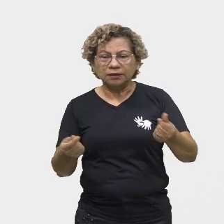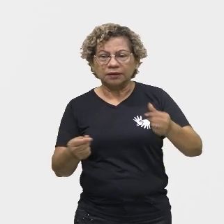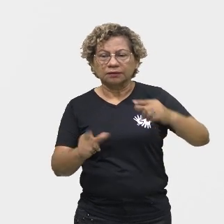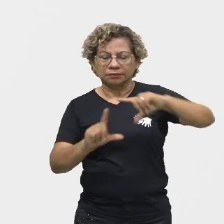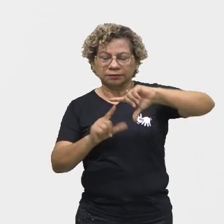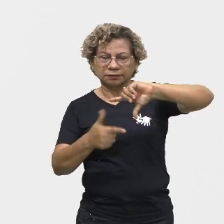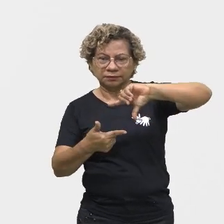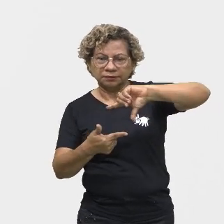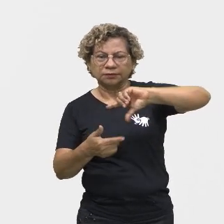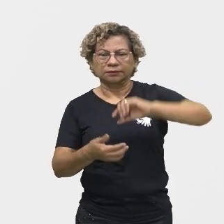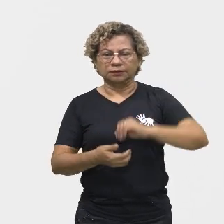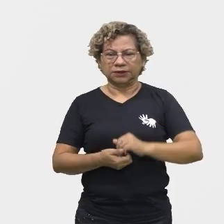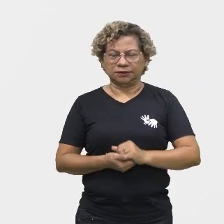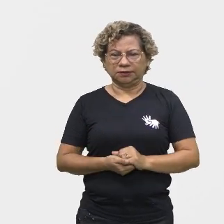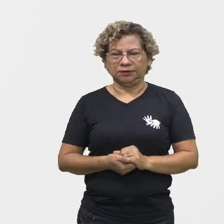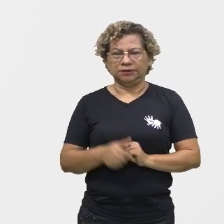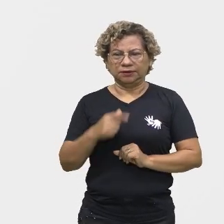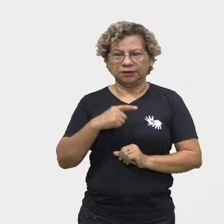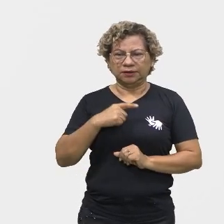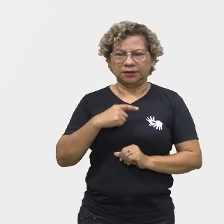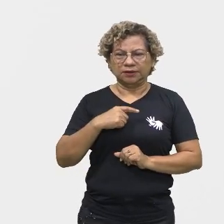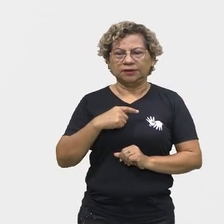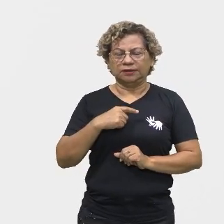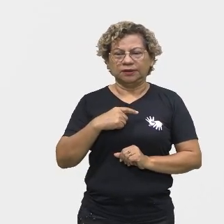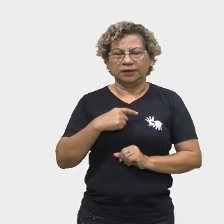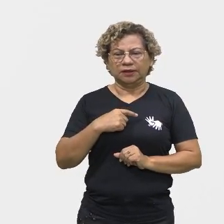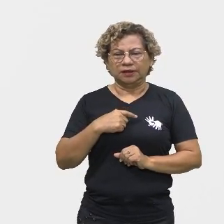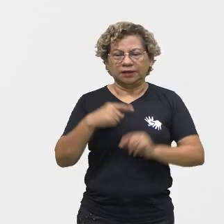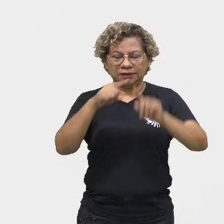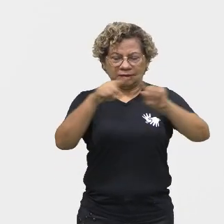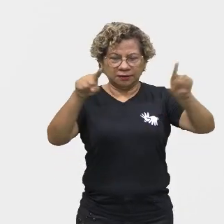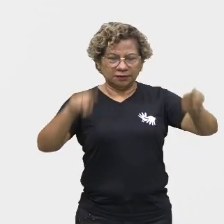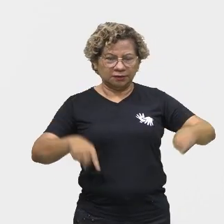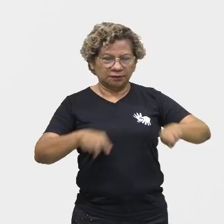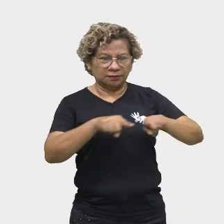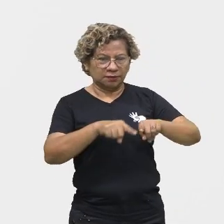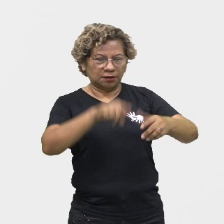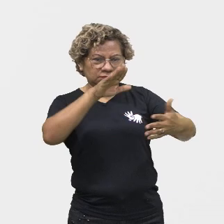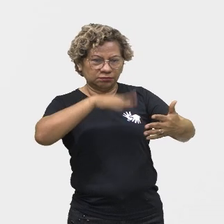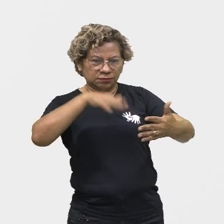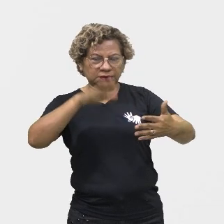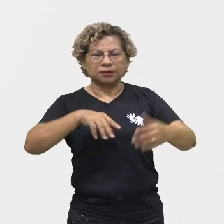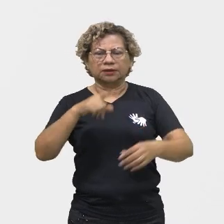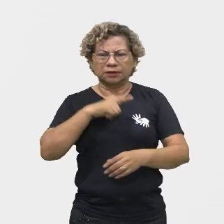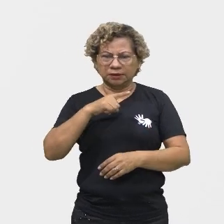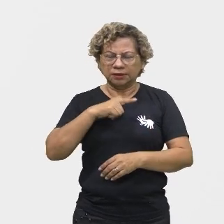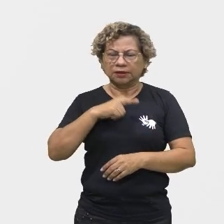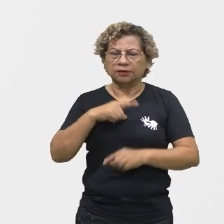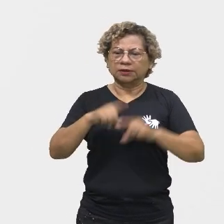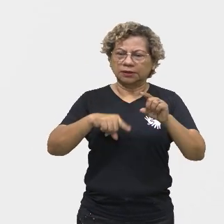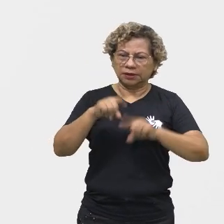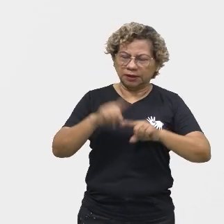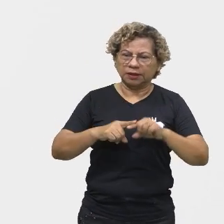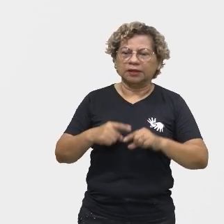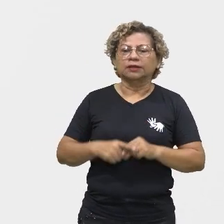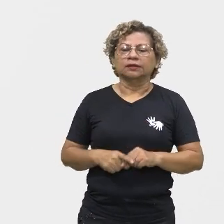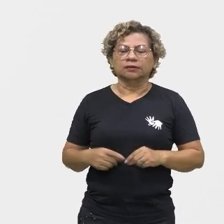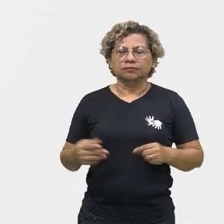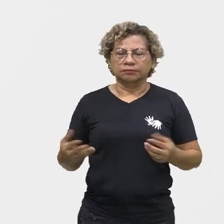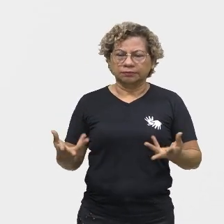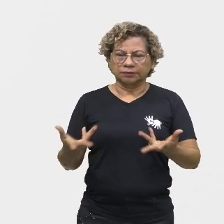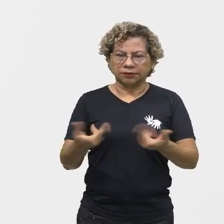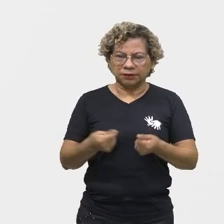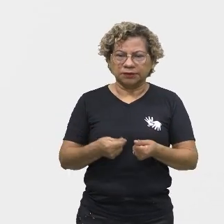A destruição espalha-se pelo resto do quadro. Esta nova matéria-prima, construída segundo